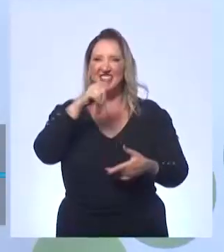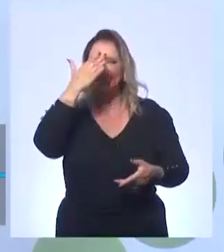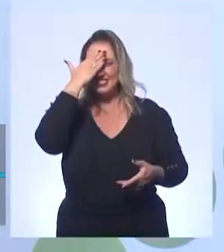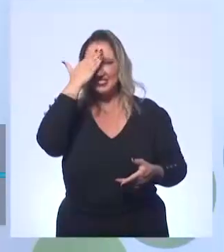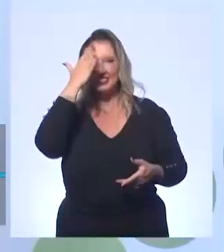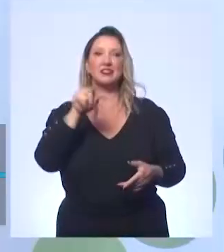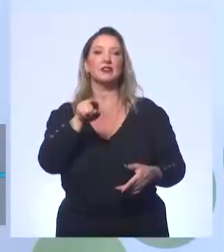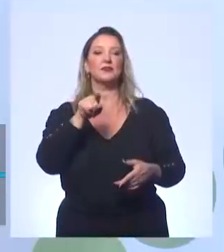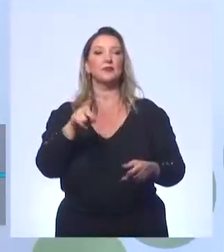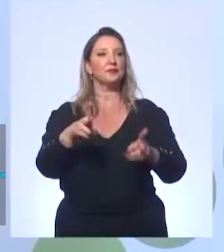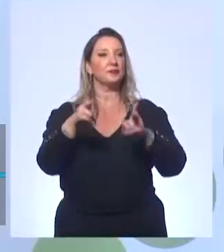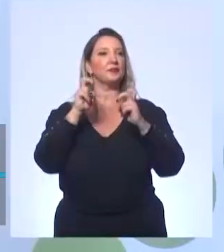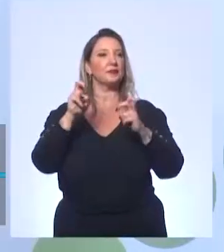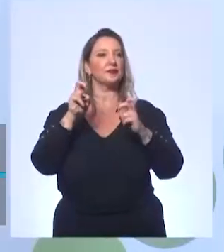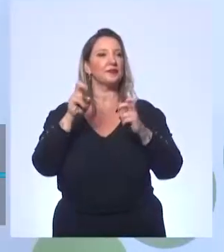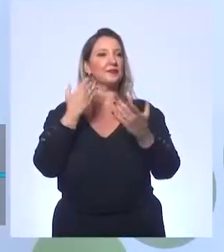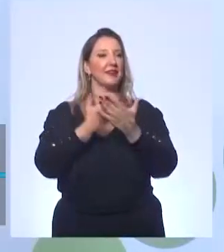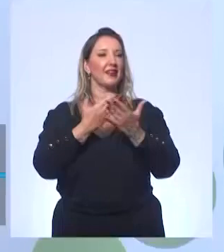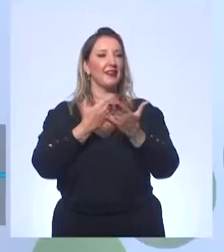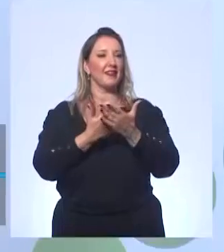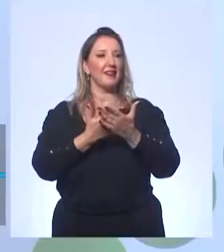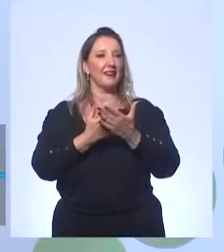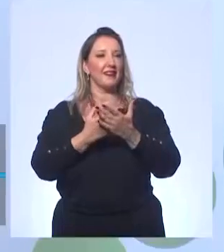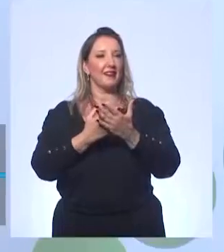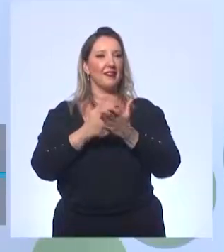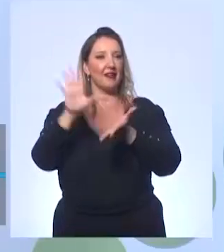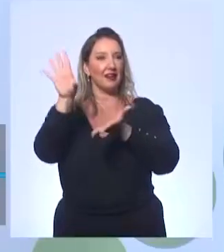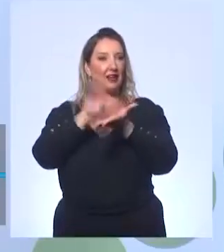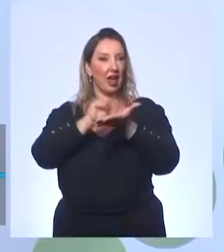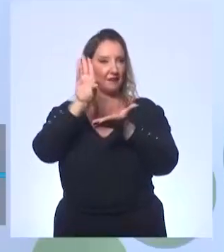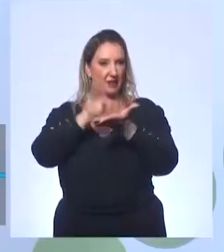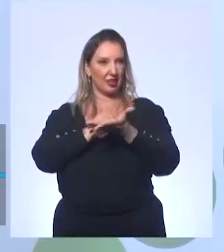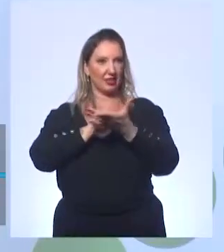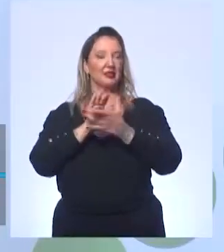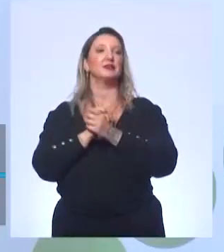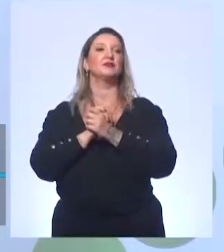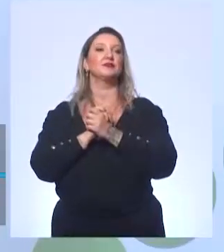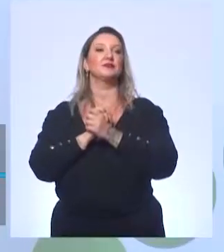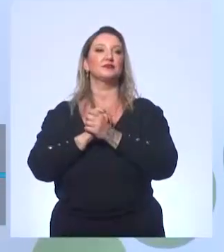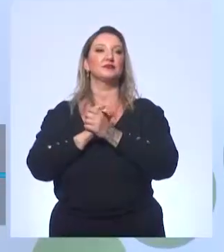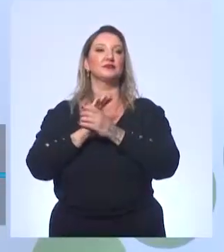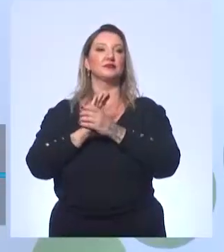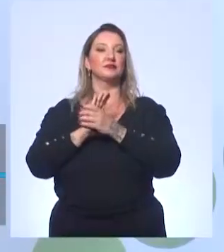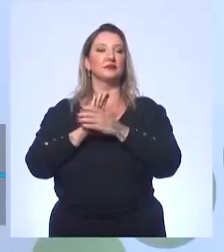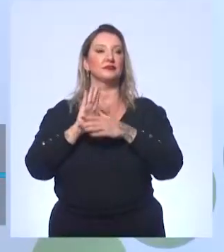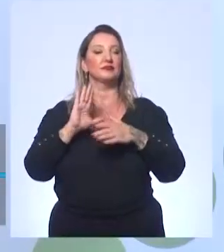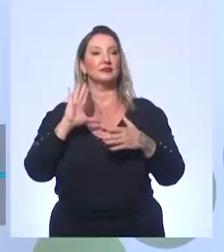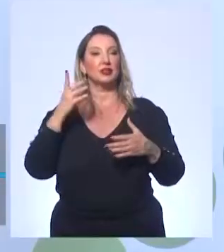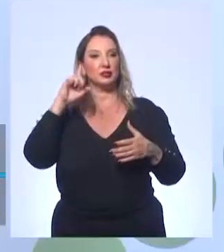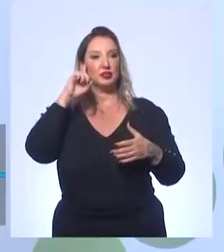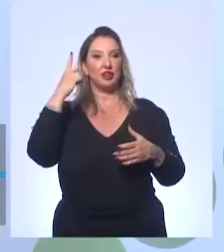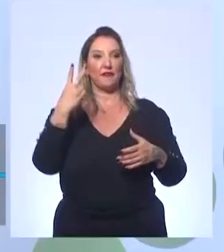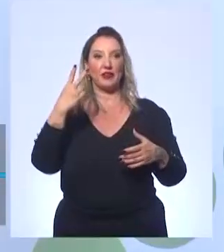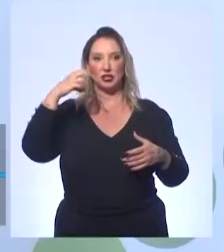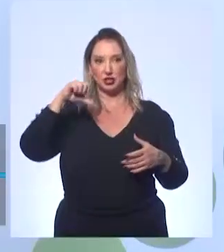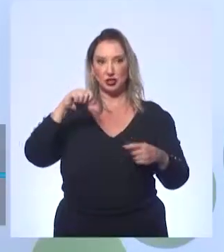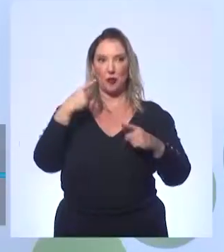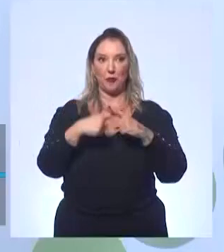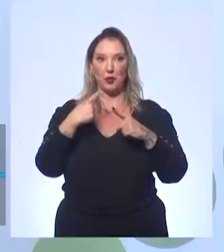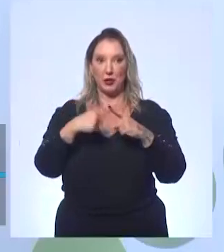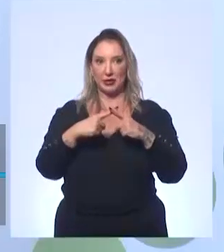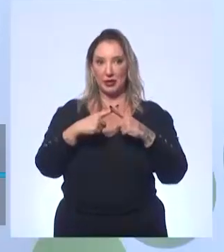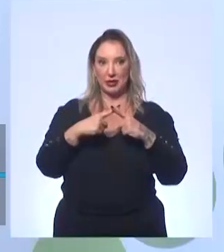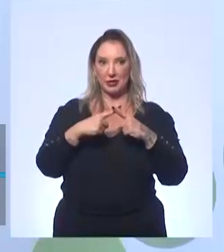sabem, vocês estão percebendo aqui que essa aula é gravada. Então ela não está acontecendo aí no dia 29. Por quê? Porque hoje,